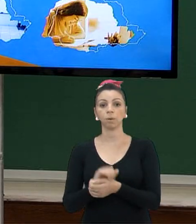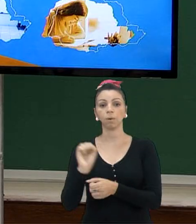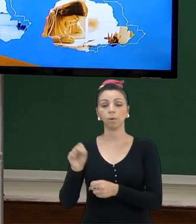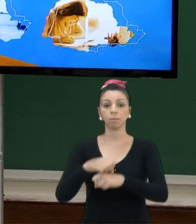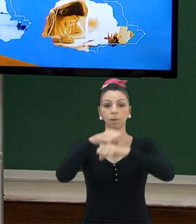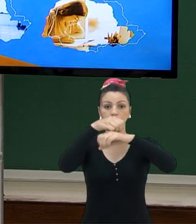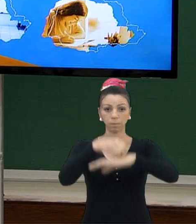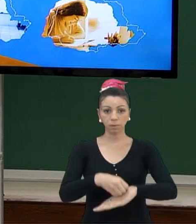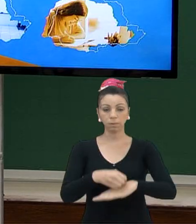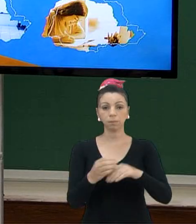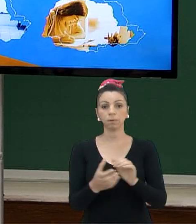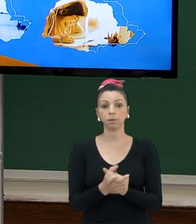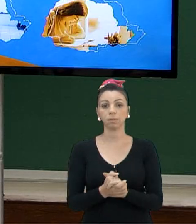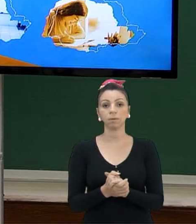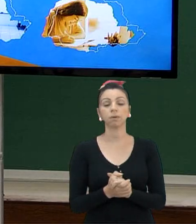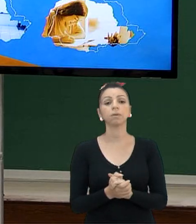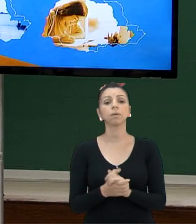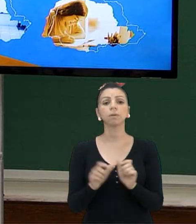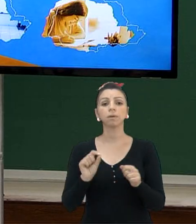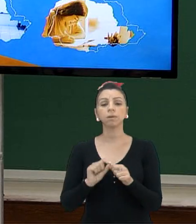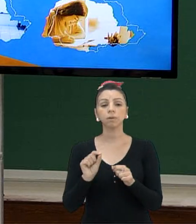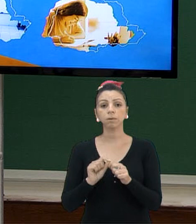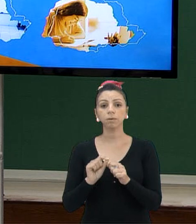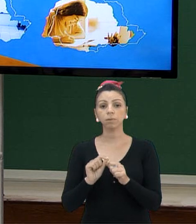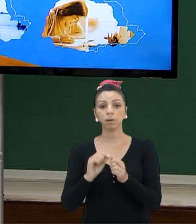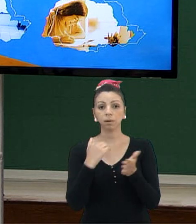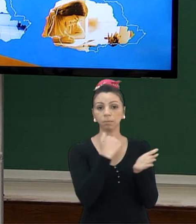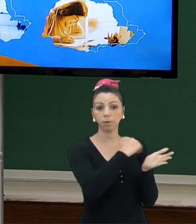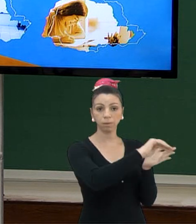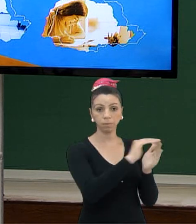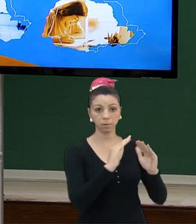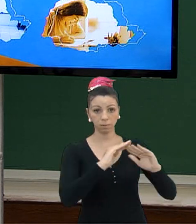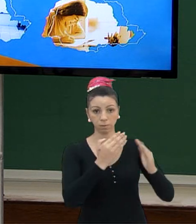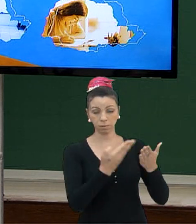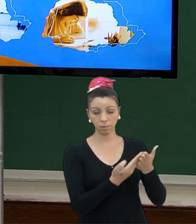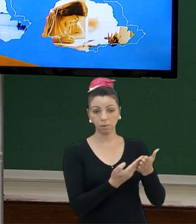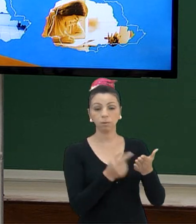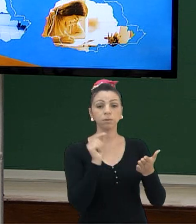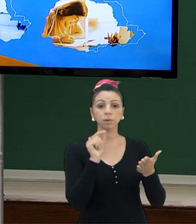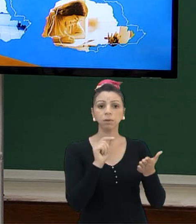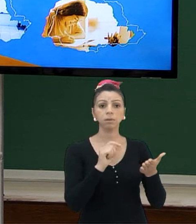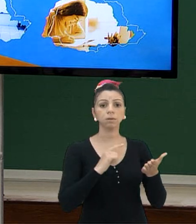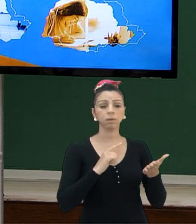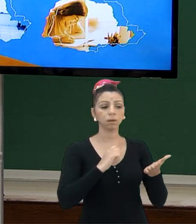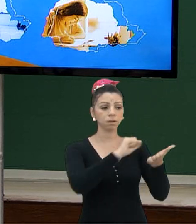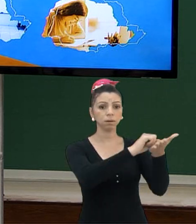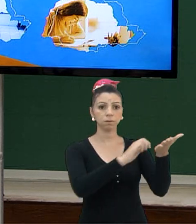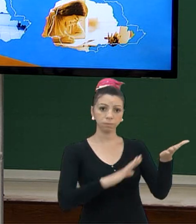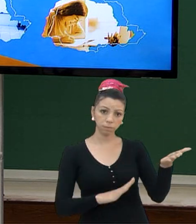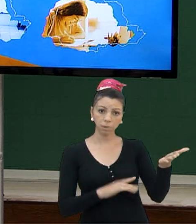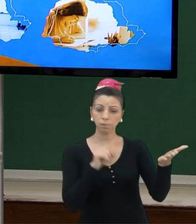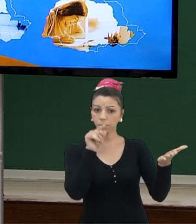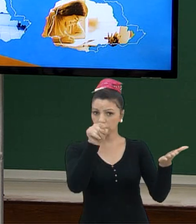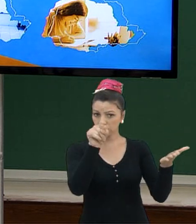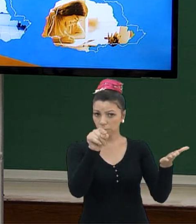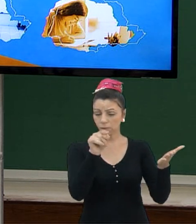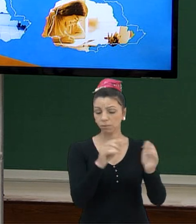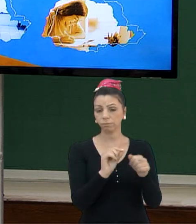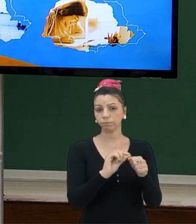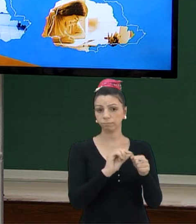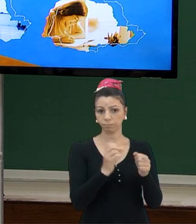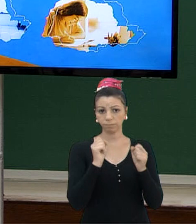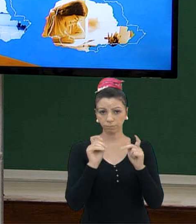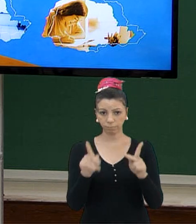aplicativo, e o que você deve fazer? Entrar em contato com a sua escola para ver se tem alguma atividade para você